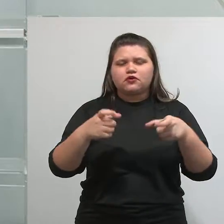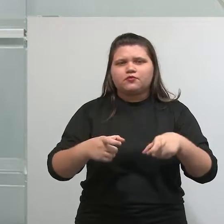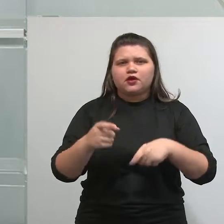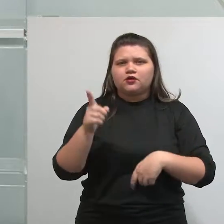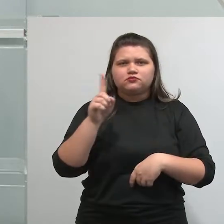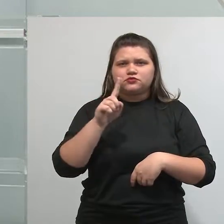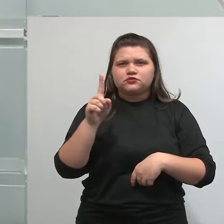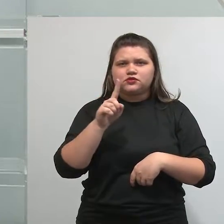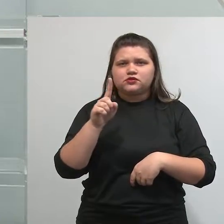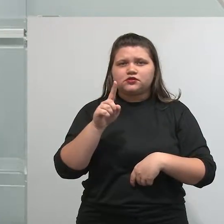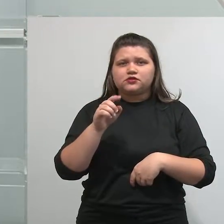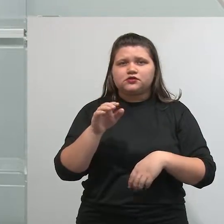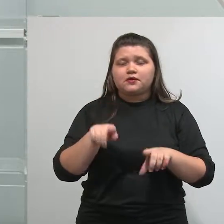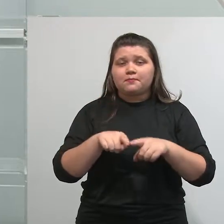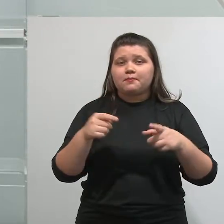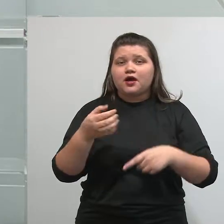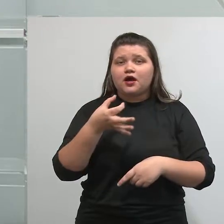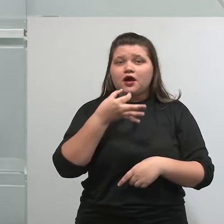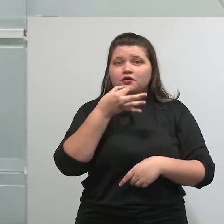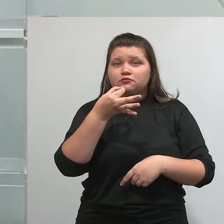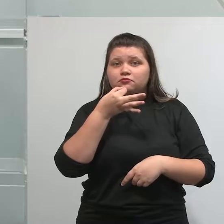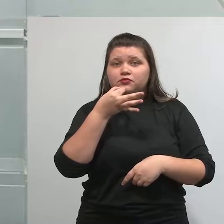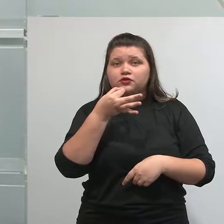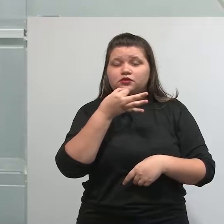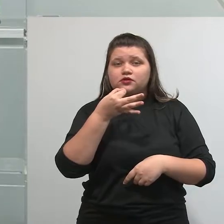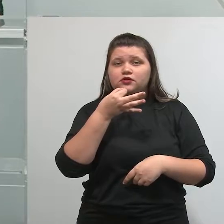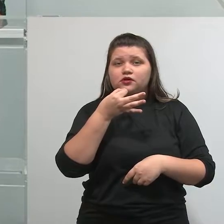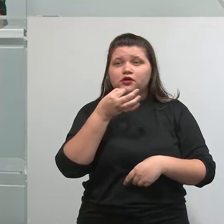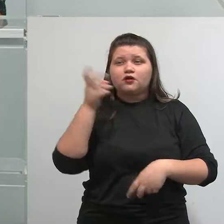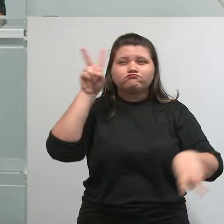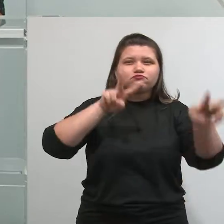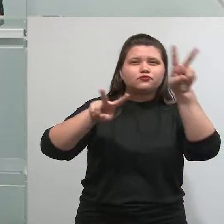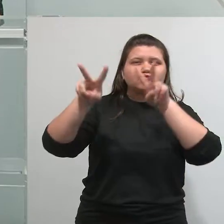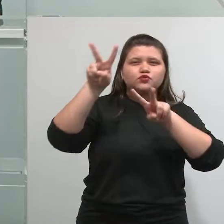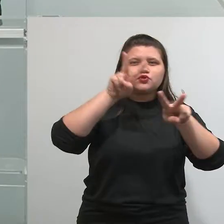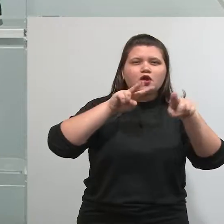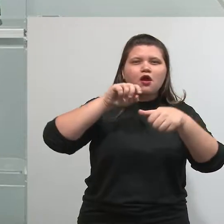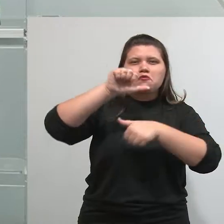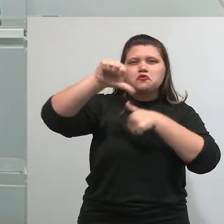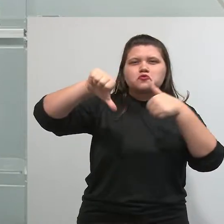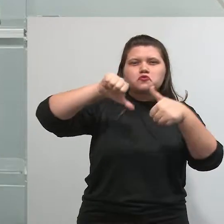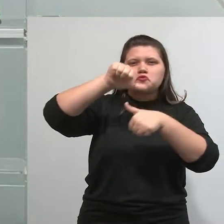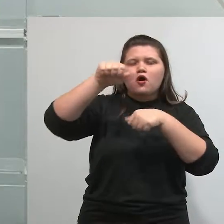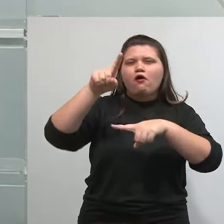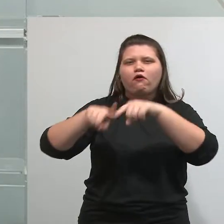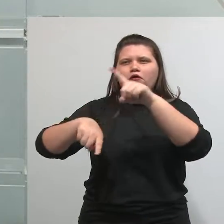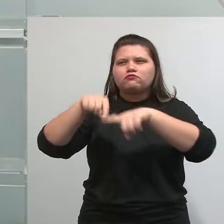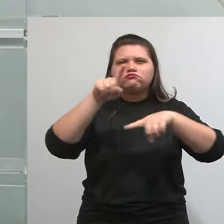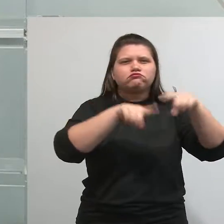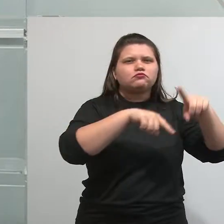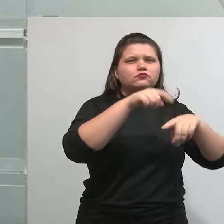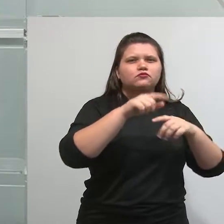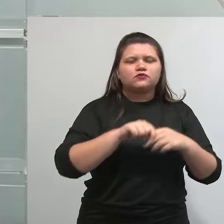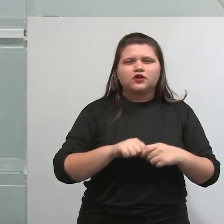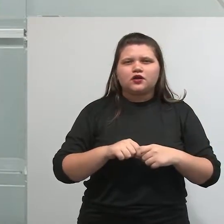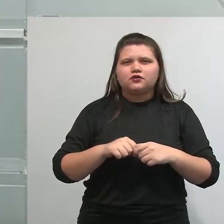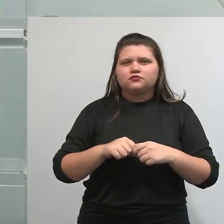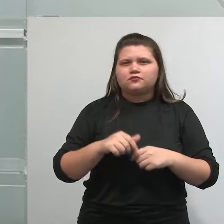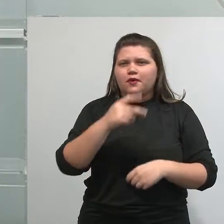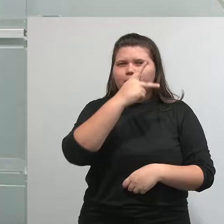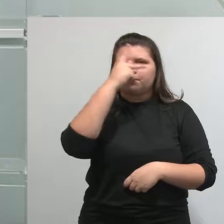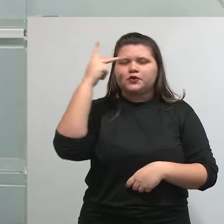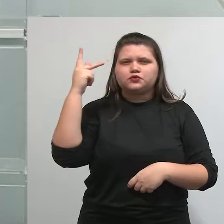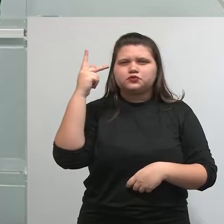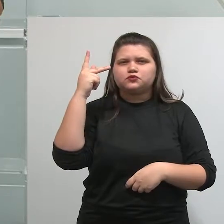também certas coisas que devem ser modificadas. Eu coloquei ali uma observação de pessoas que apoiam